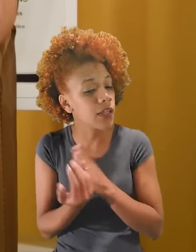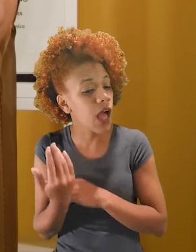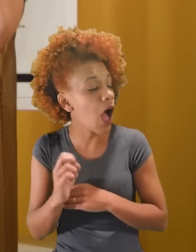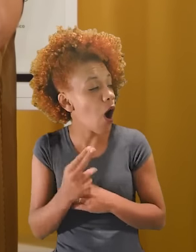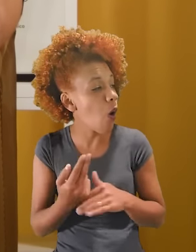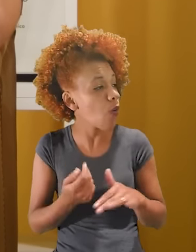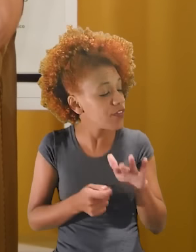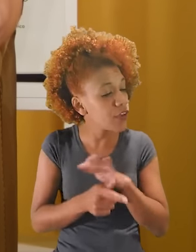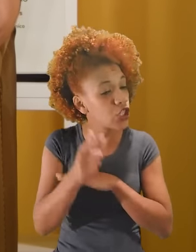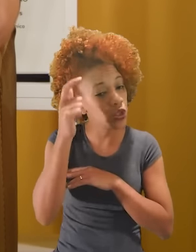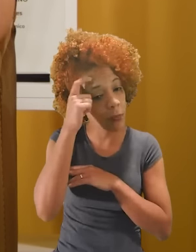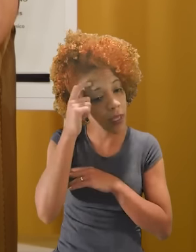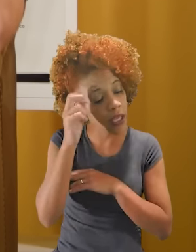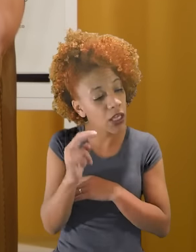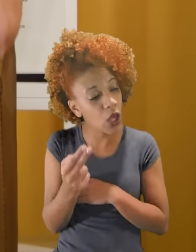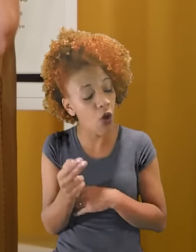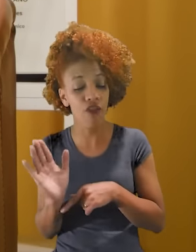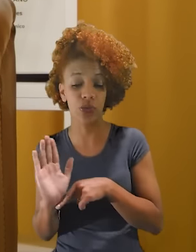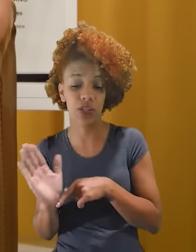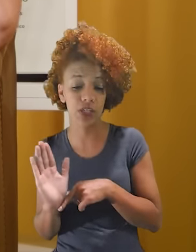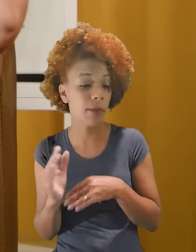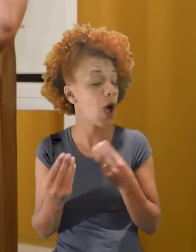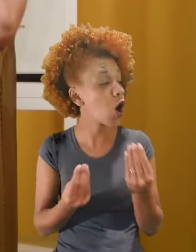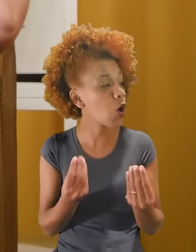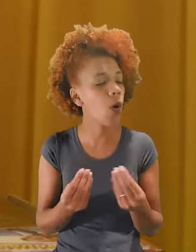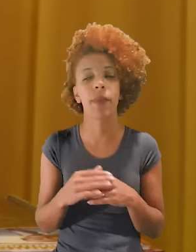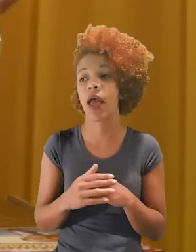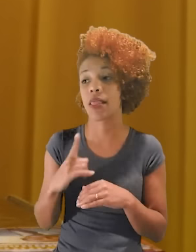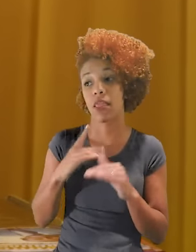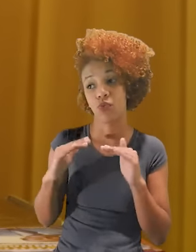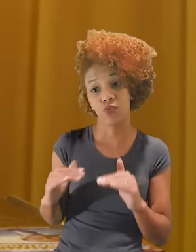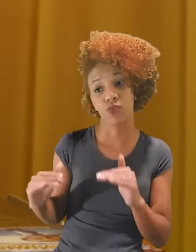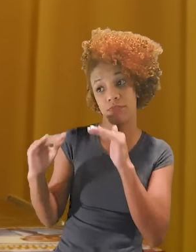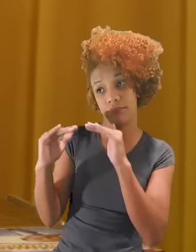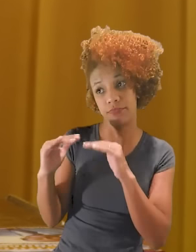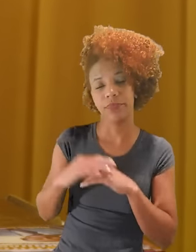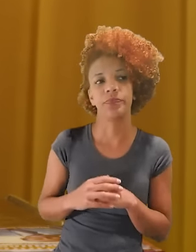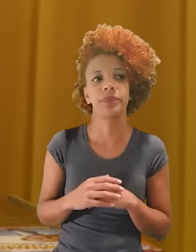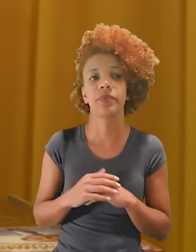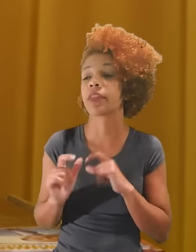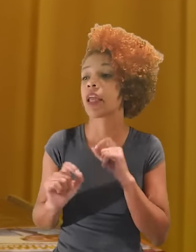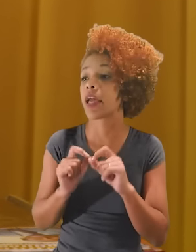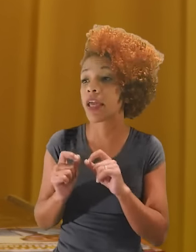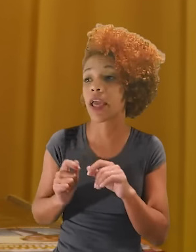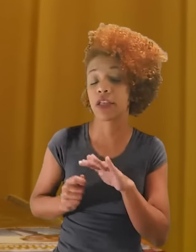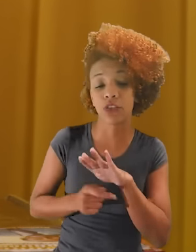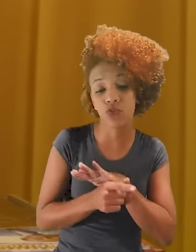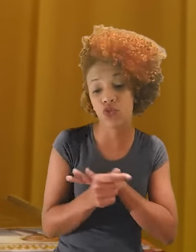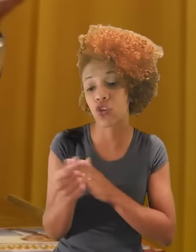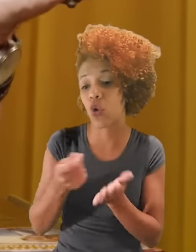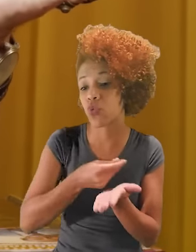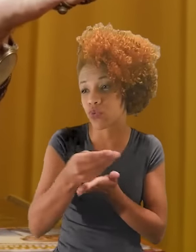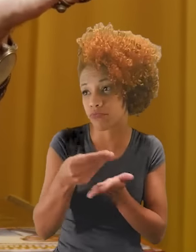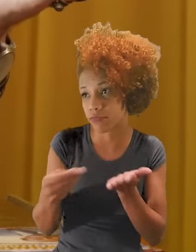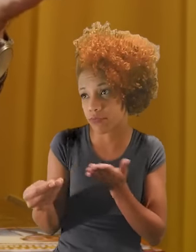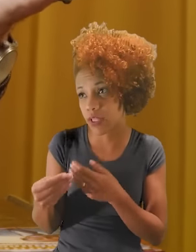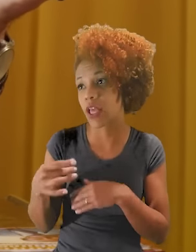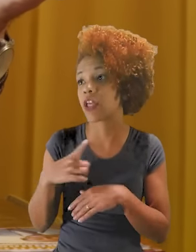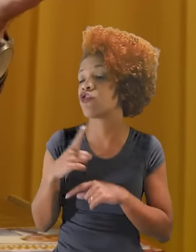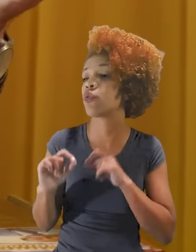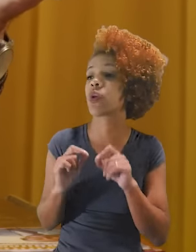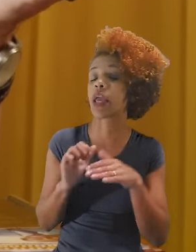ele fica investindo no Mickey, ou ele vai pro cinema, qual que é a história? Ele era tão grande nesse sentido que você falou, que quem distribuía os desenhos era o Night Artists,